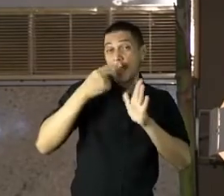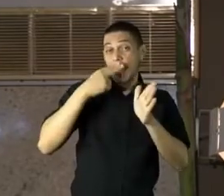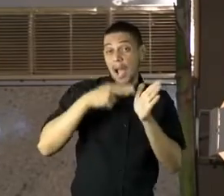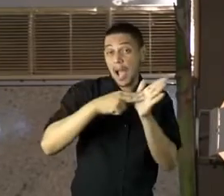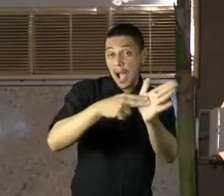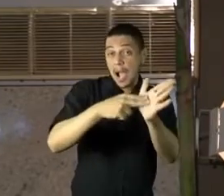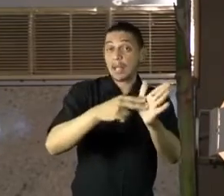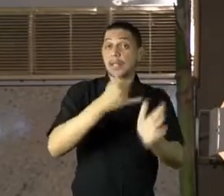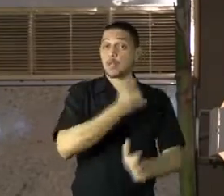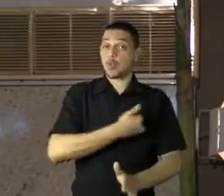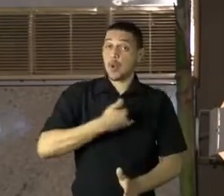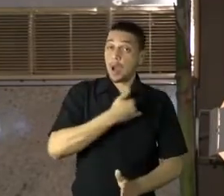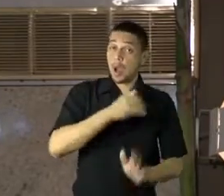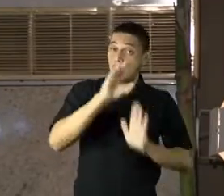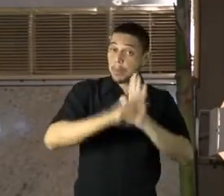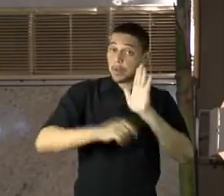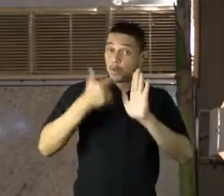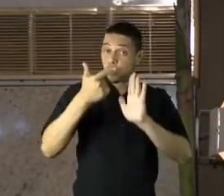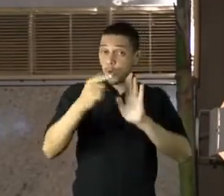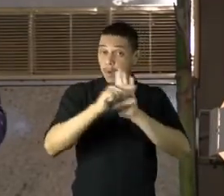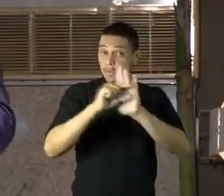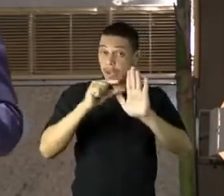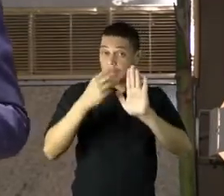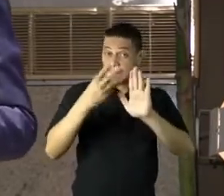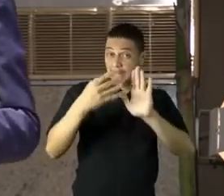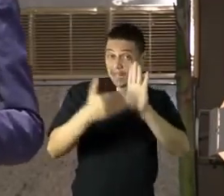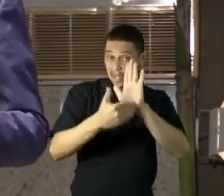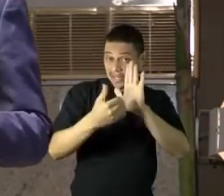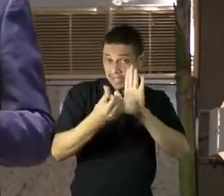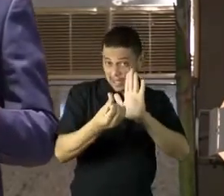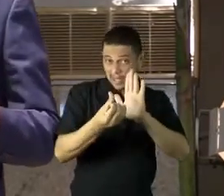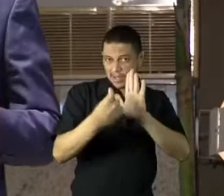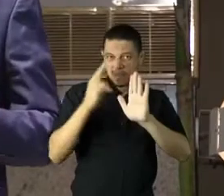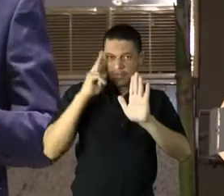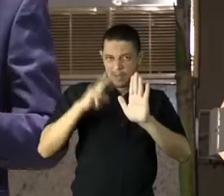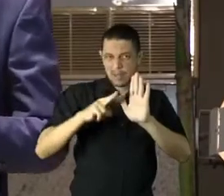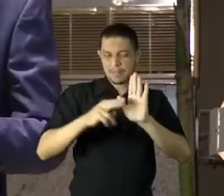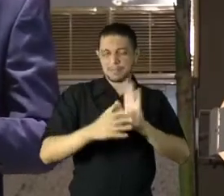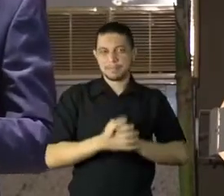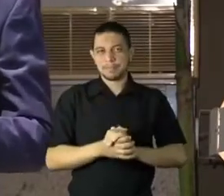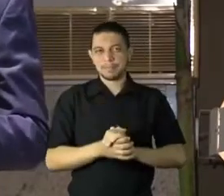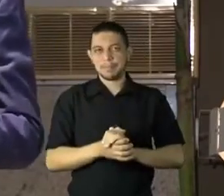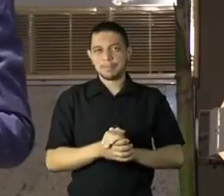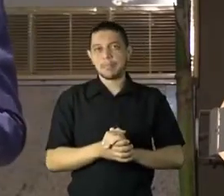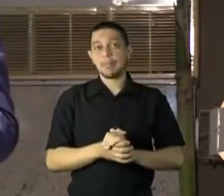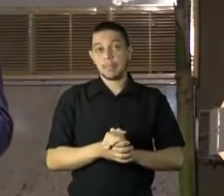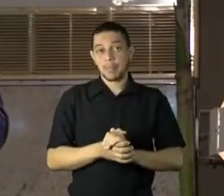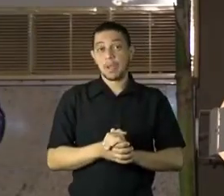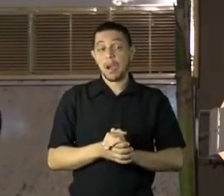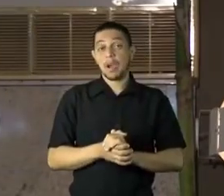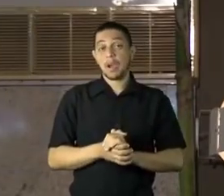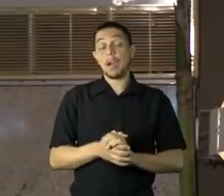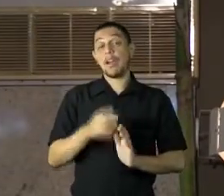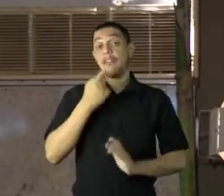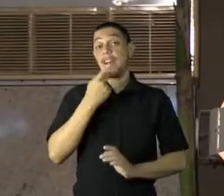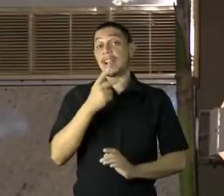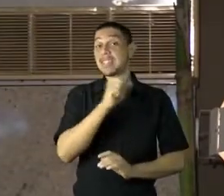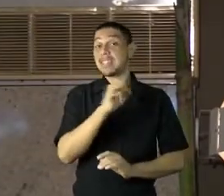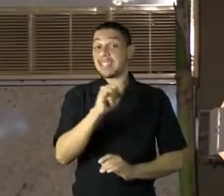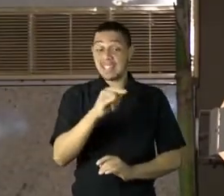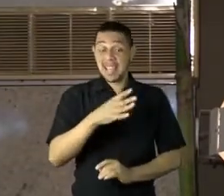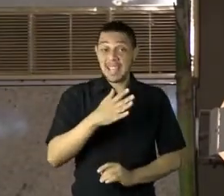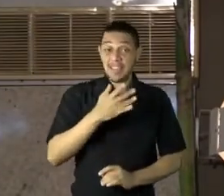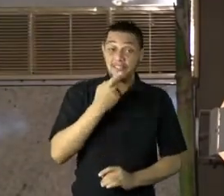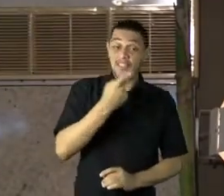2 versos 3 a 6 nós vemos assim vou ler apenas um versículo aquele que diz que me ama e não